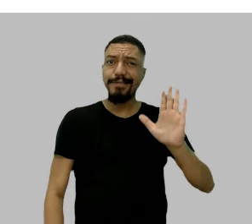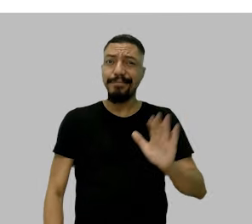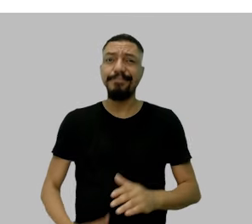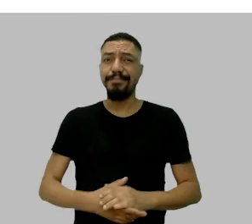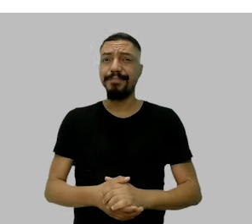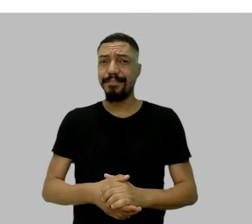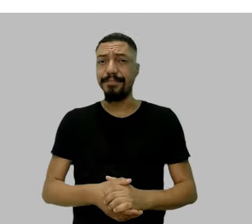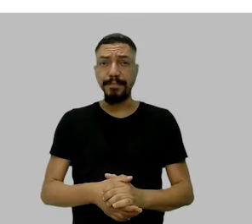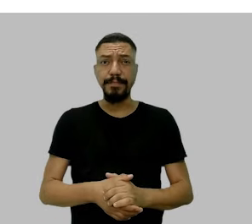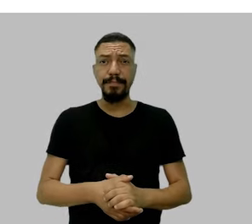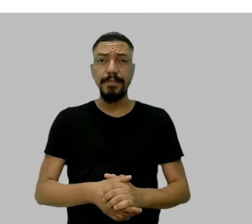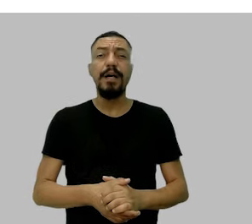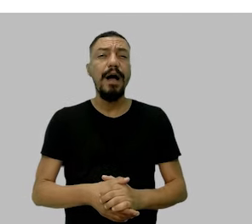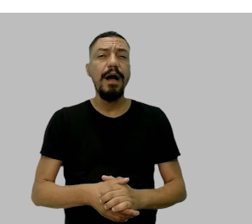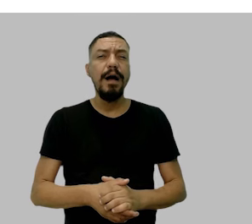oi?